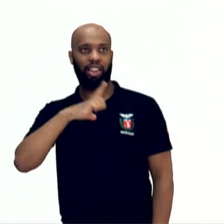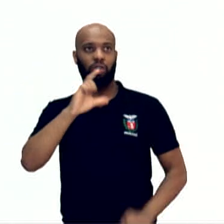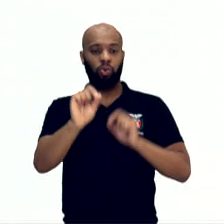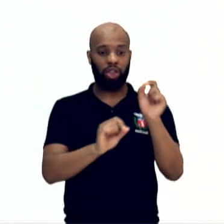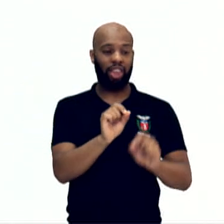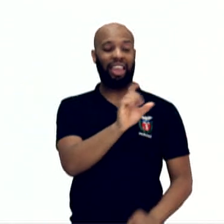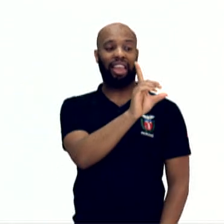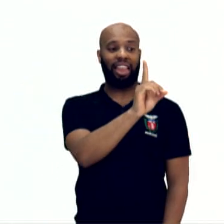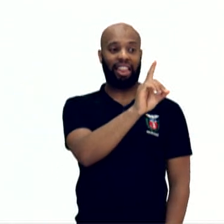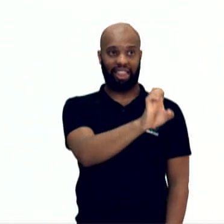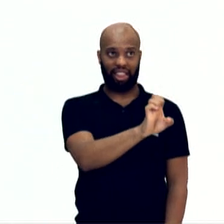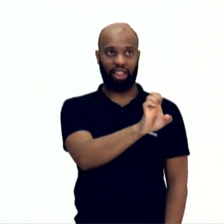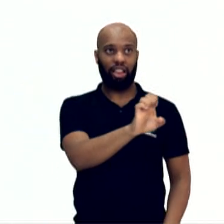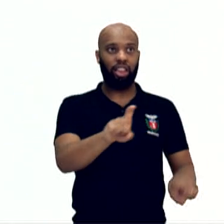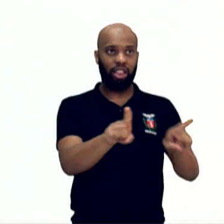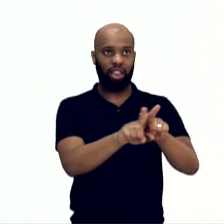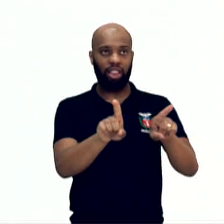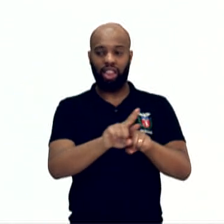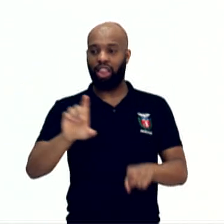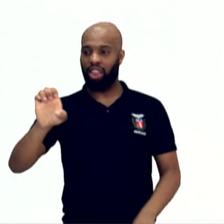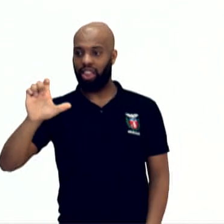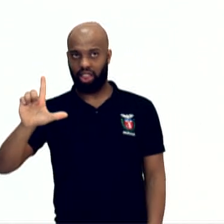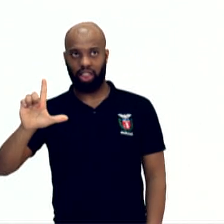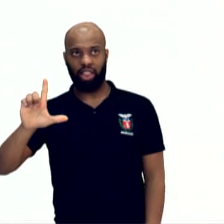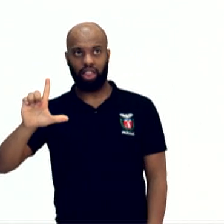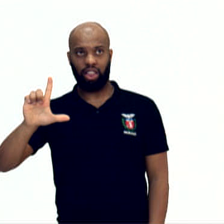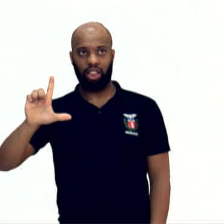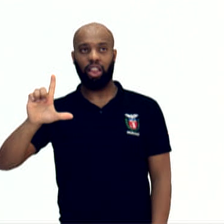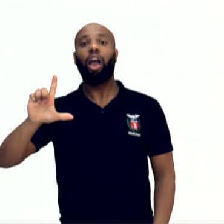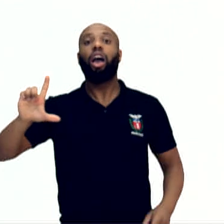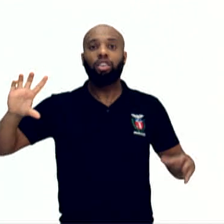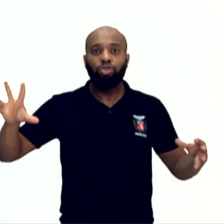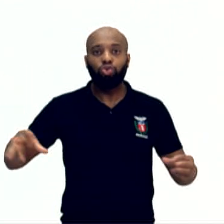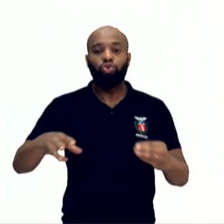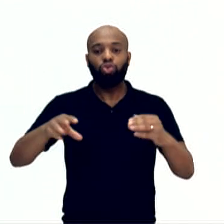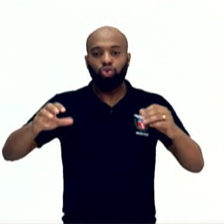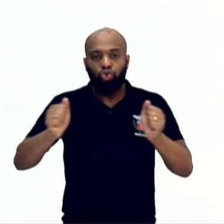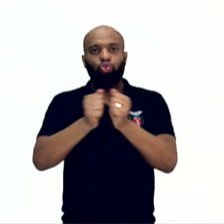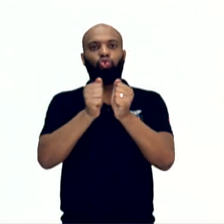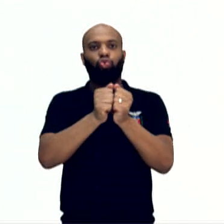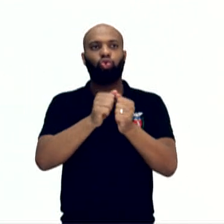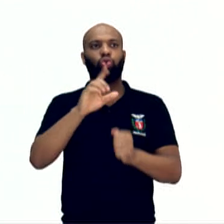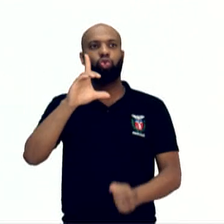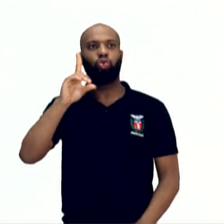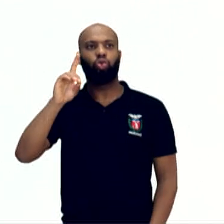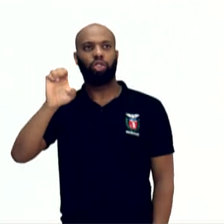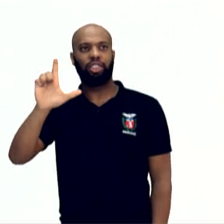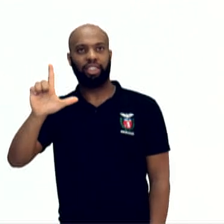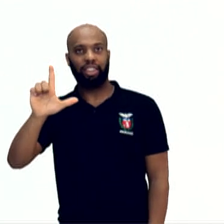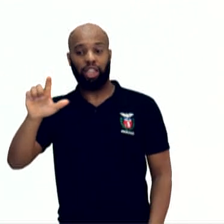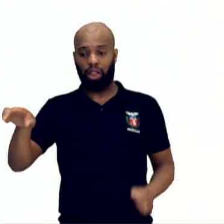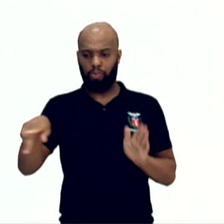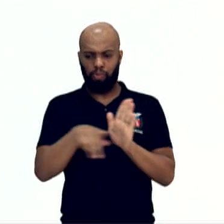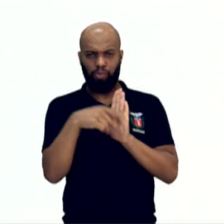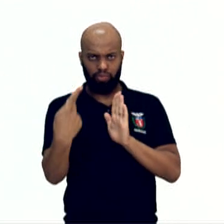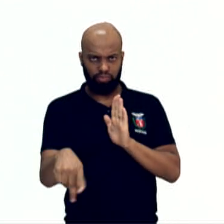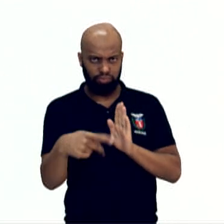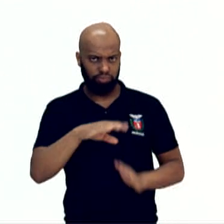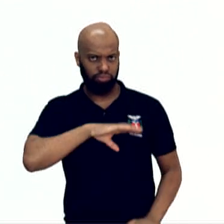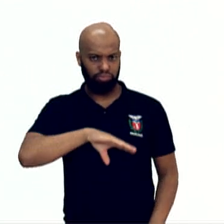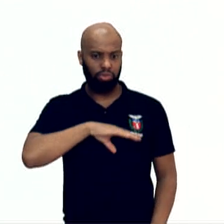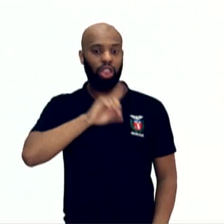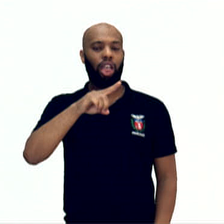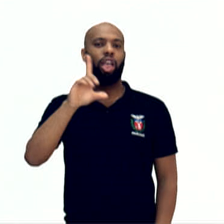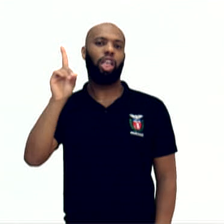preposição de, ele artículo el, e daí surge a contração dele. Em português, do. Por exemplo, vengo